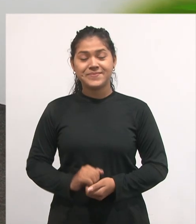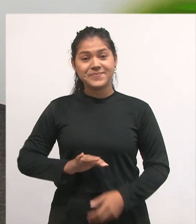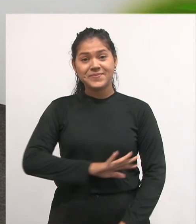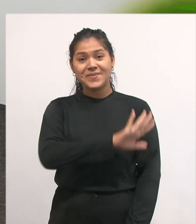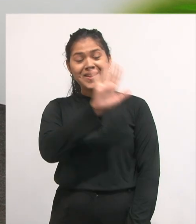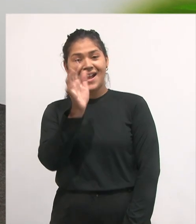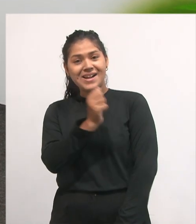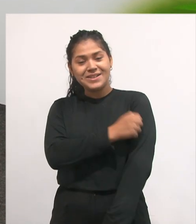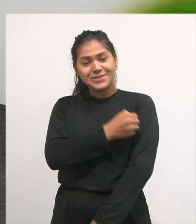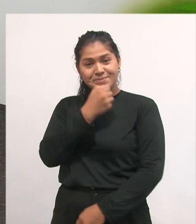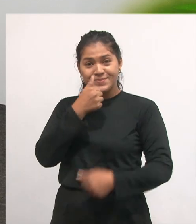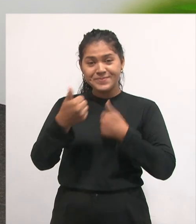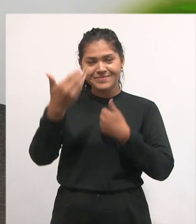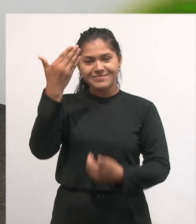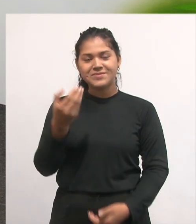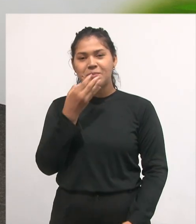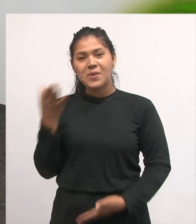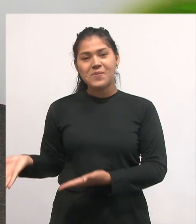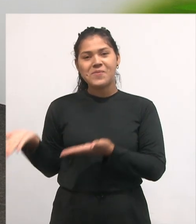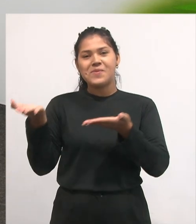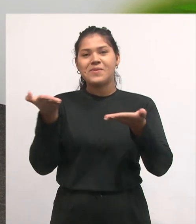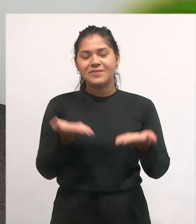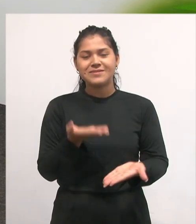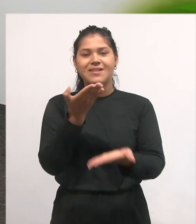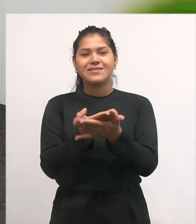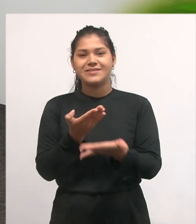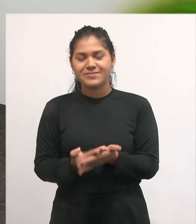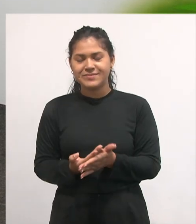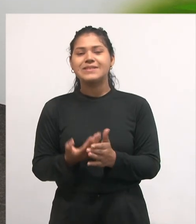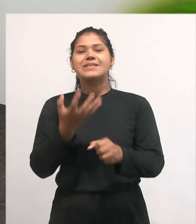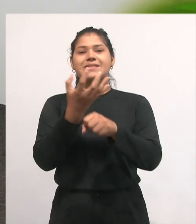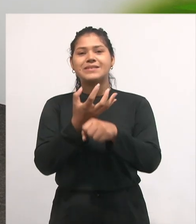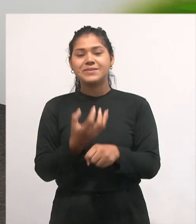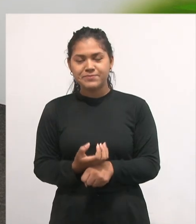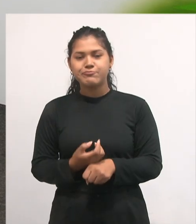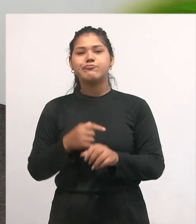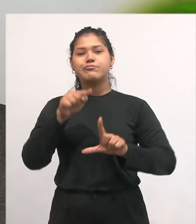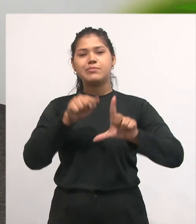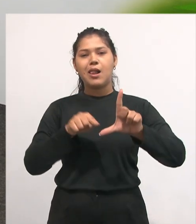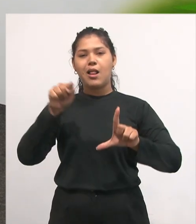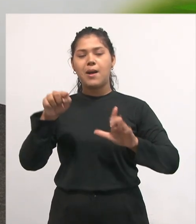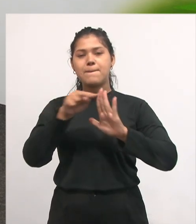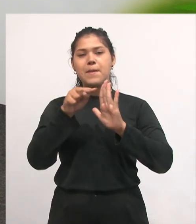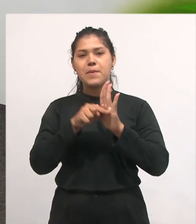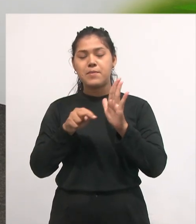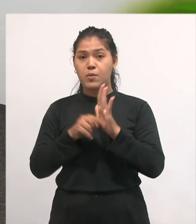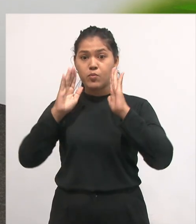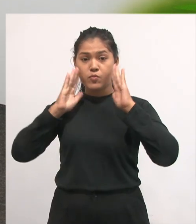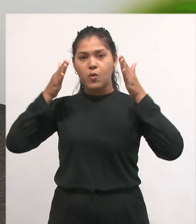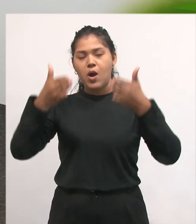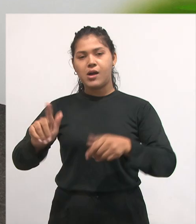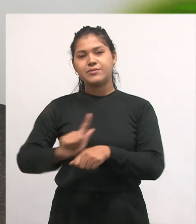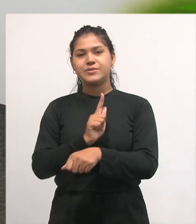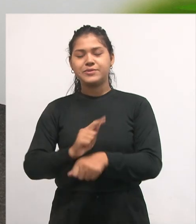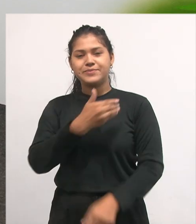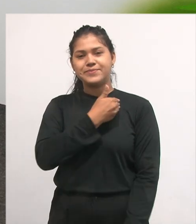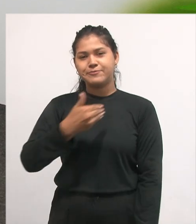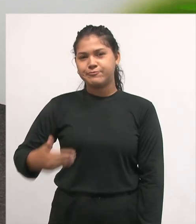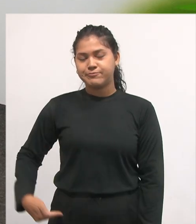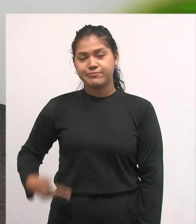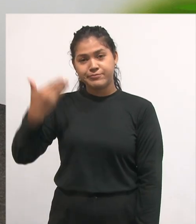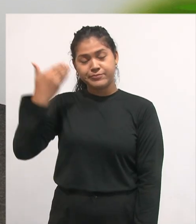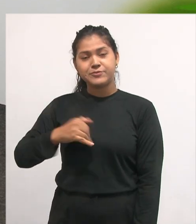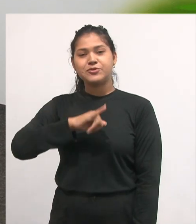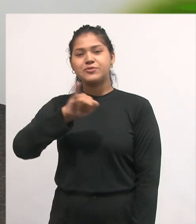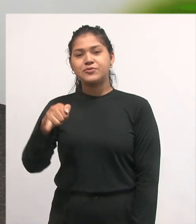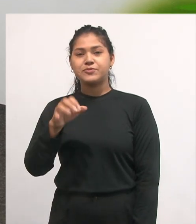Olá, alunos! Tudo bom? Sejam bem-vindos a mais uma aula da nossa disciplina Estatística e Indicadores aplicada à gestão pública. Eu sou o